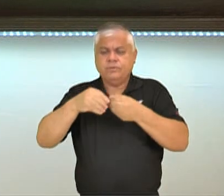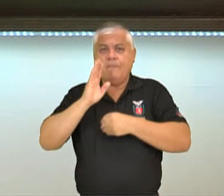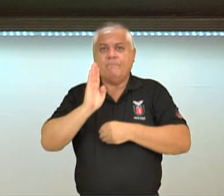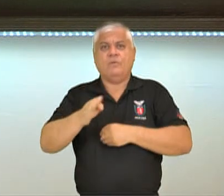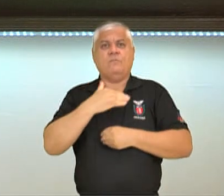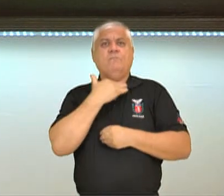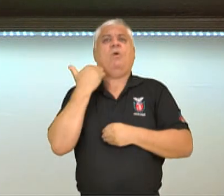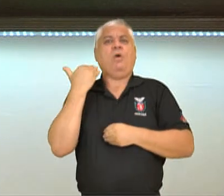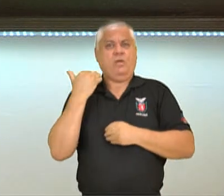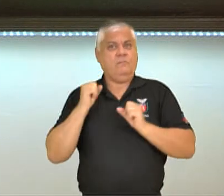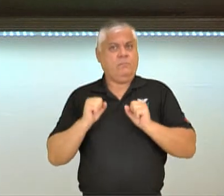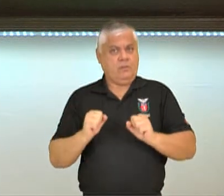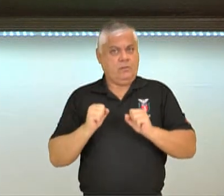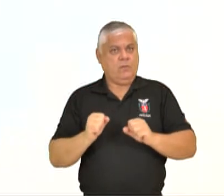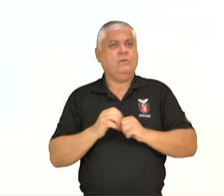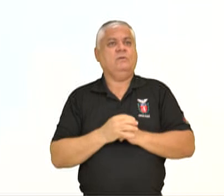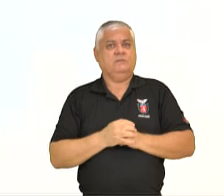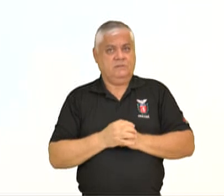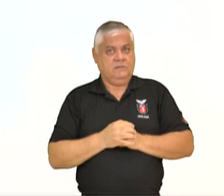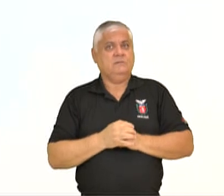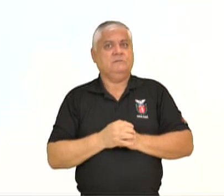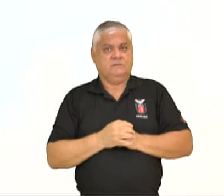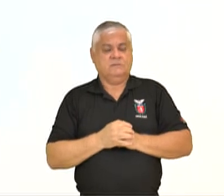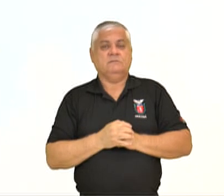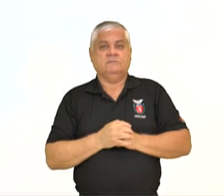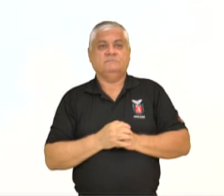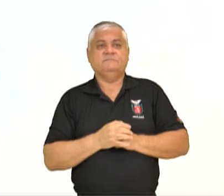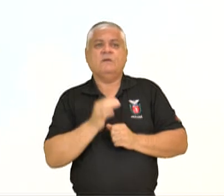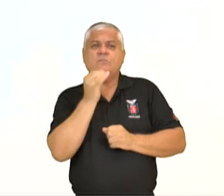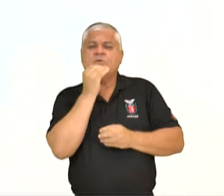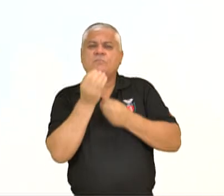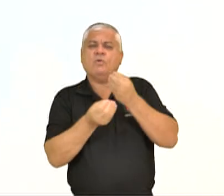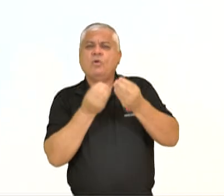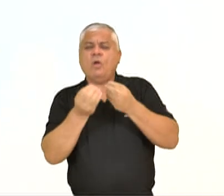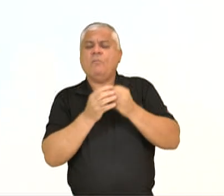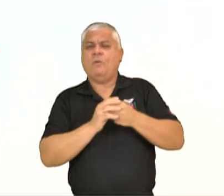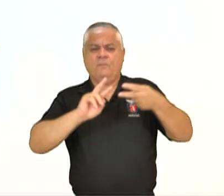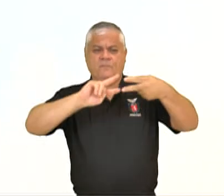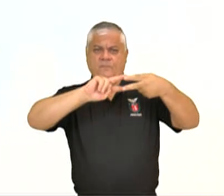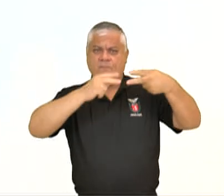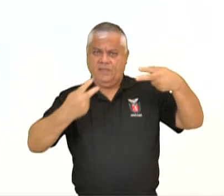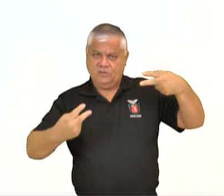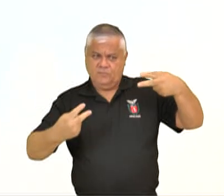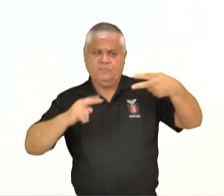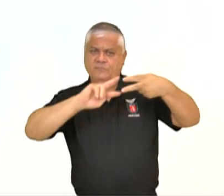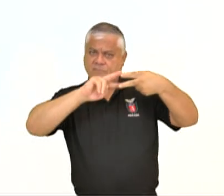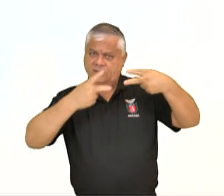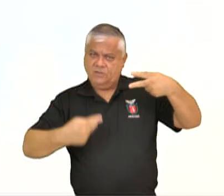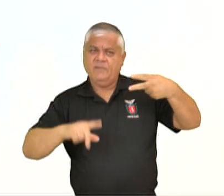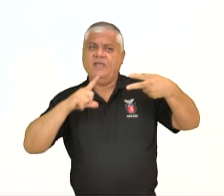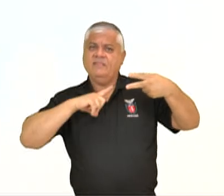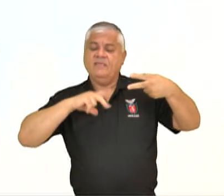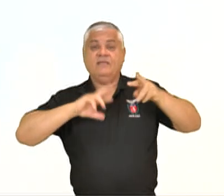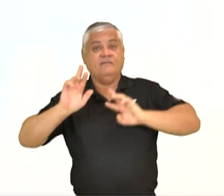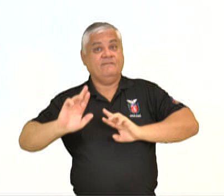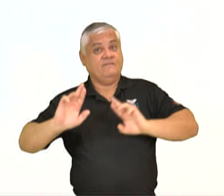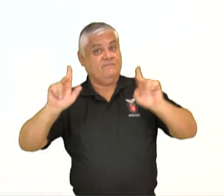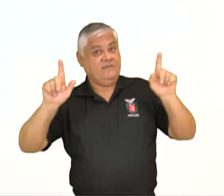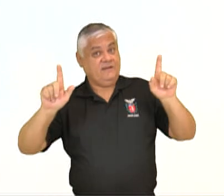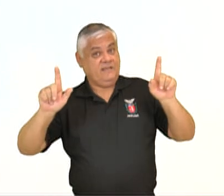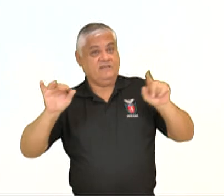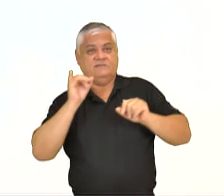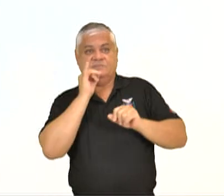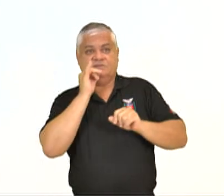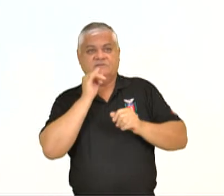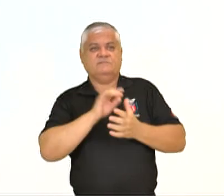indivíduo. Tá? Então, alelos letais matam em dose dupla. E pleiotropia, a gente vai ter uma proporção diferente quando a gente está falando de